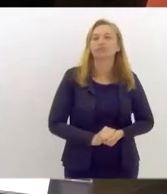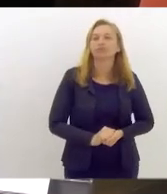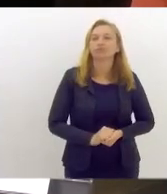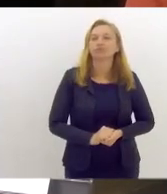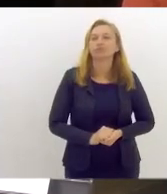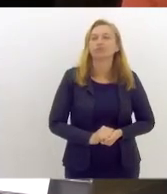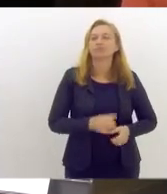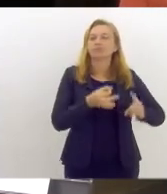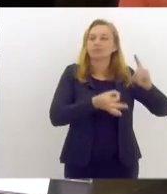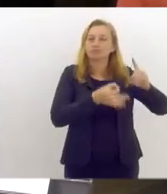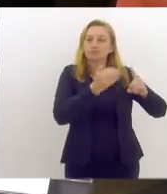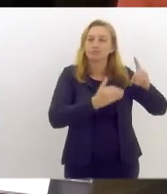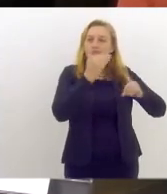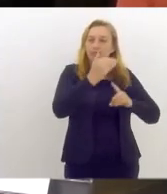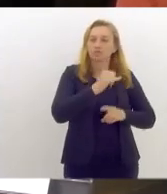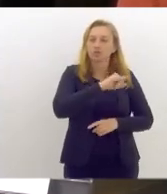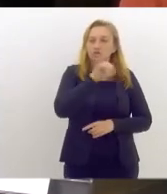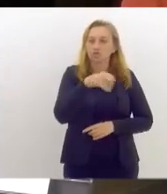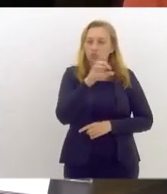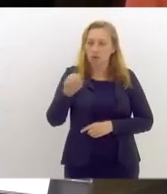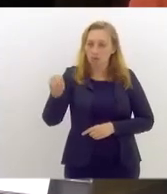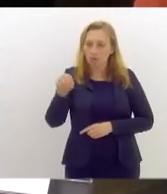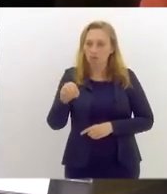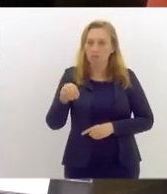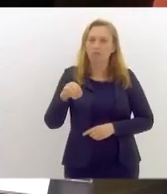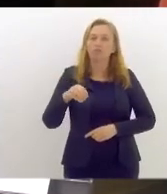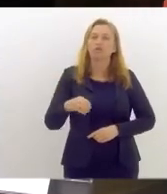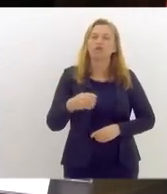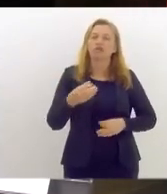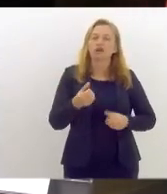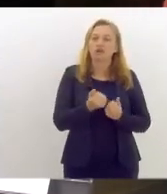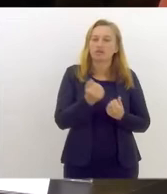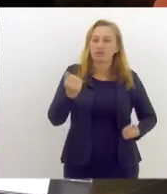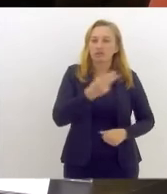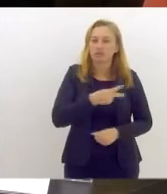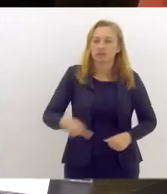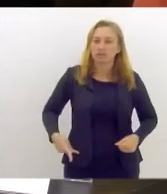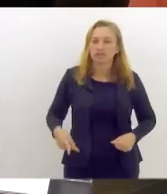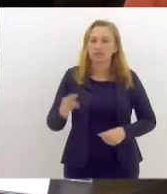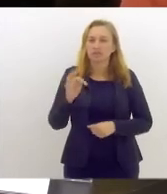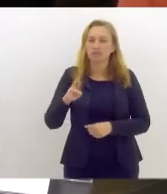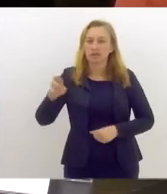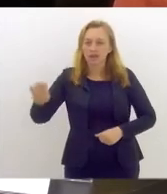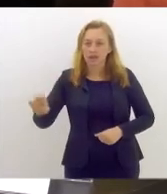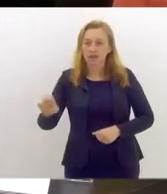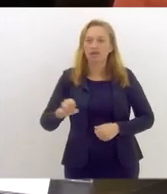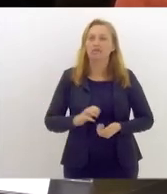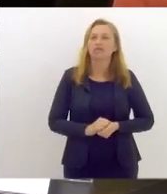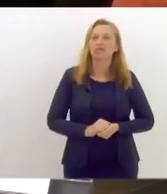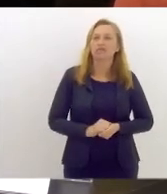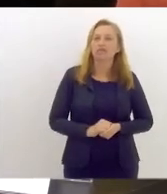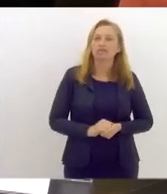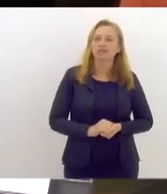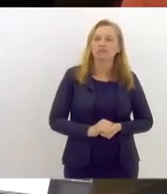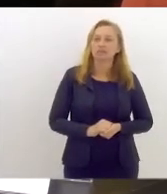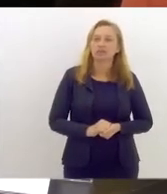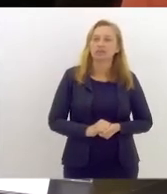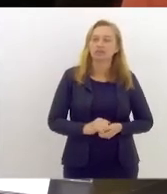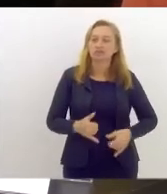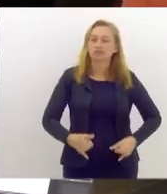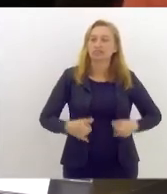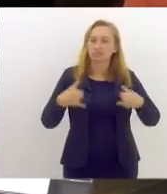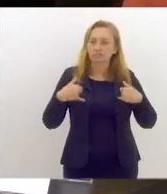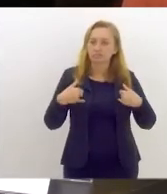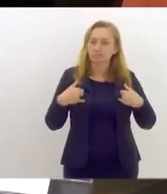Desembargador João Geraldo Maia vice-presidente do Tribunal Regional Eleitoral tribunal a qual tive a honra de